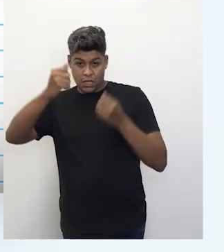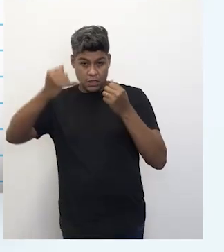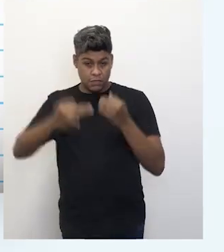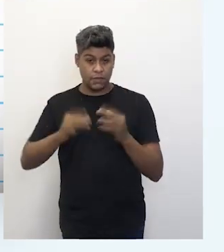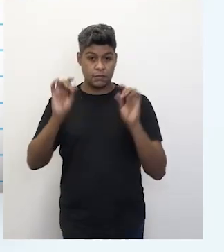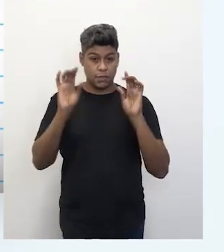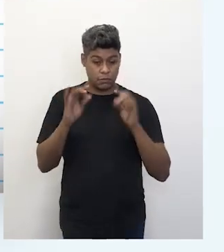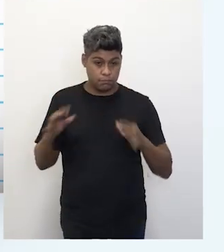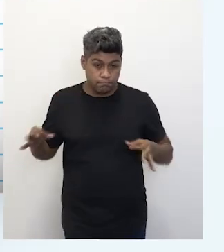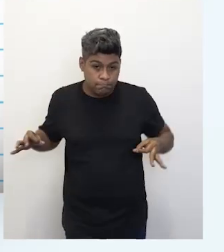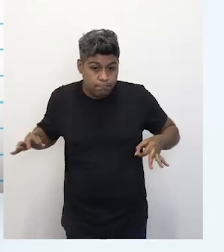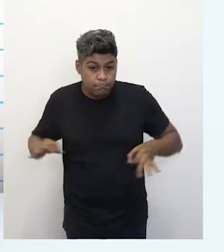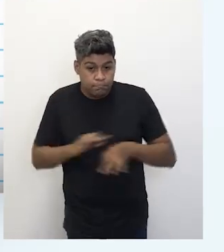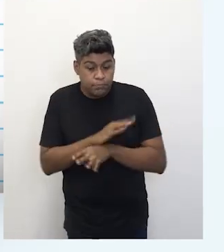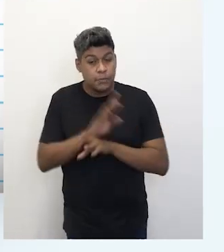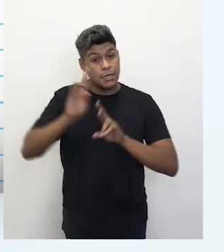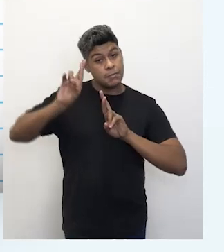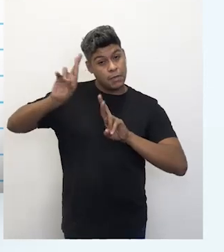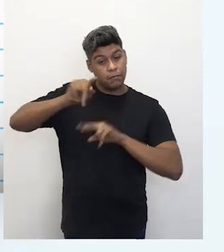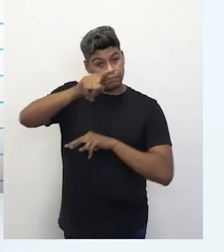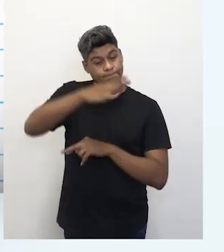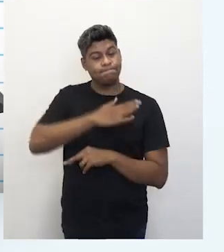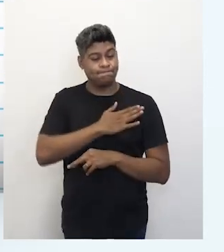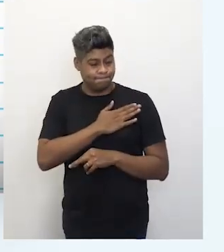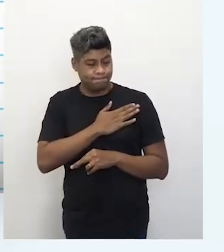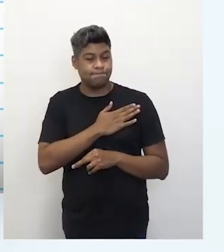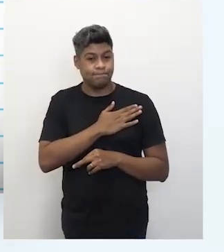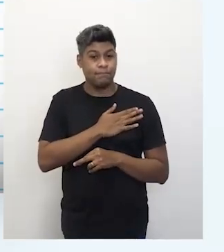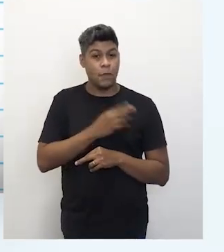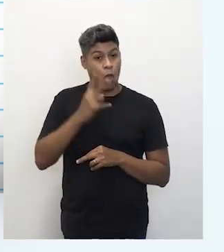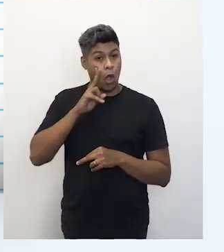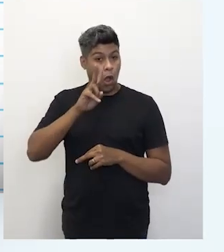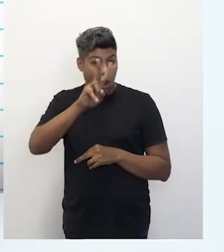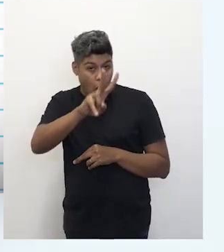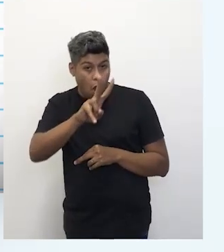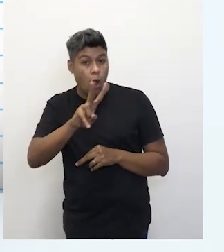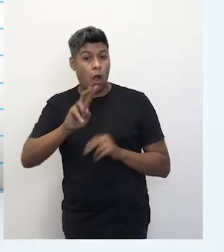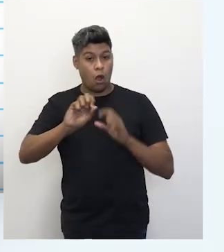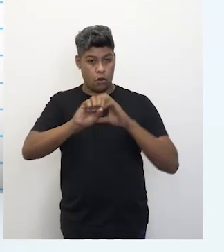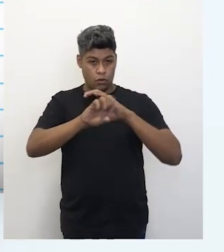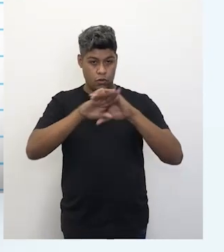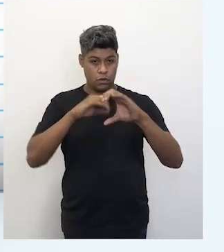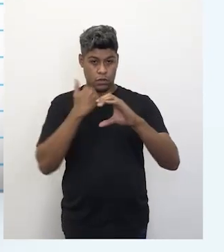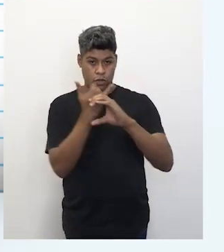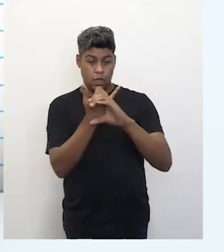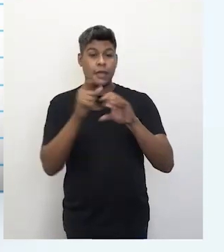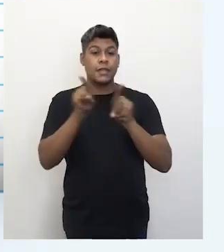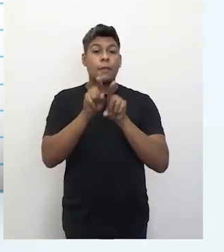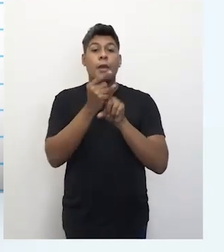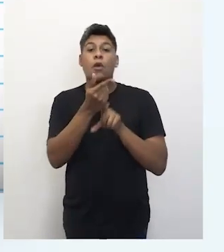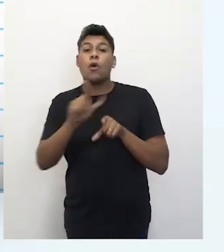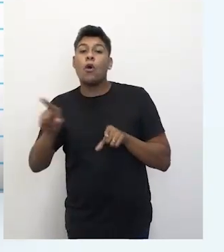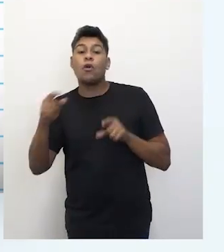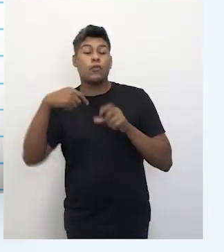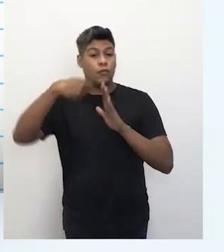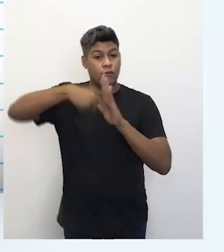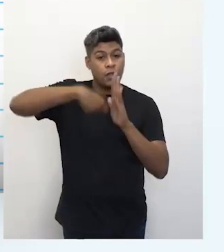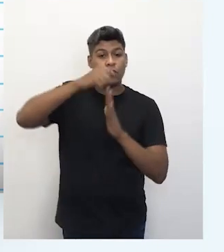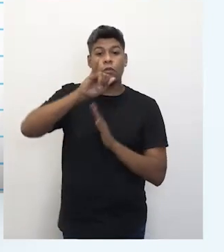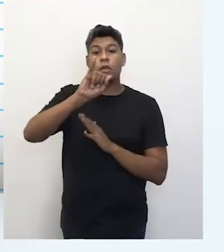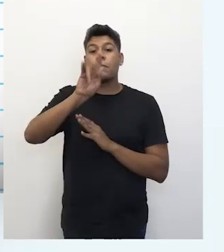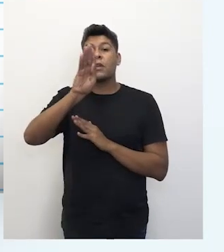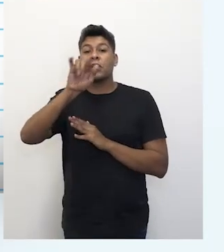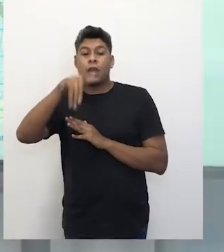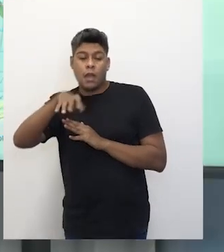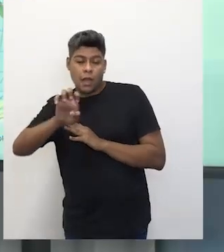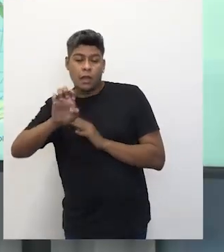sobre os ads e chega a seu fim Esperamos que tenha gostado fique de olho no nosso canal e os vídeos do IBGE explica até a